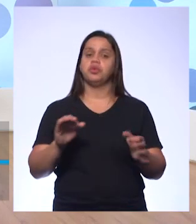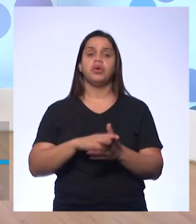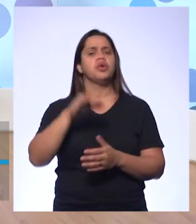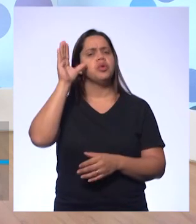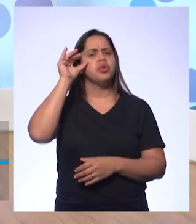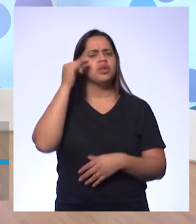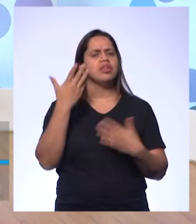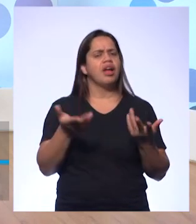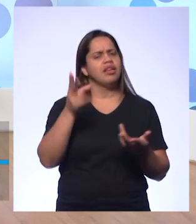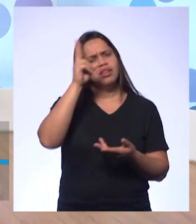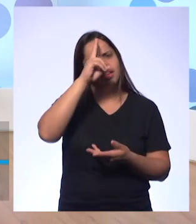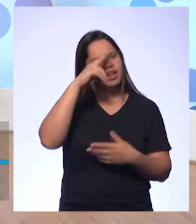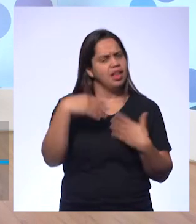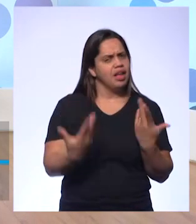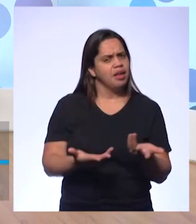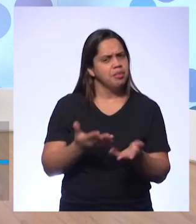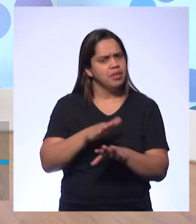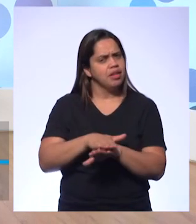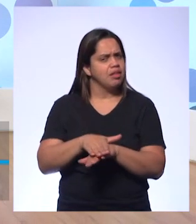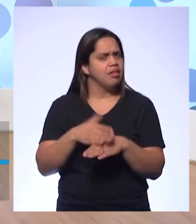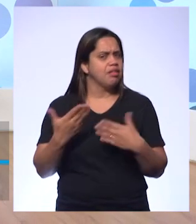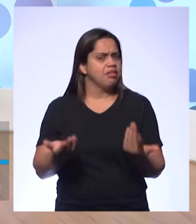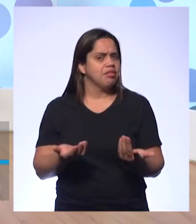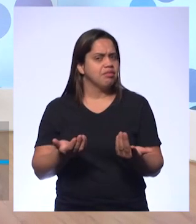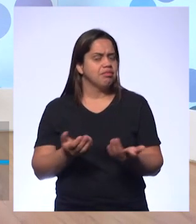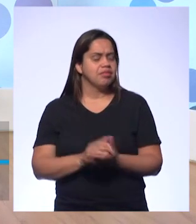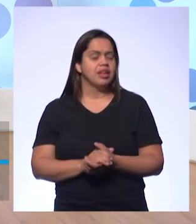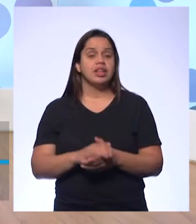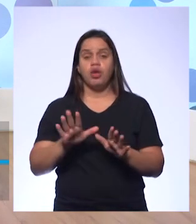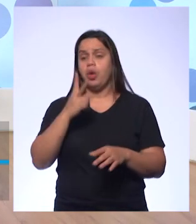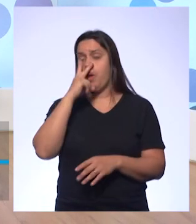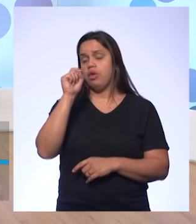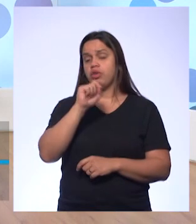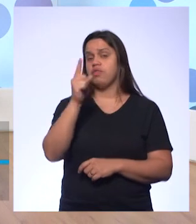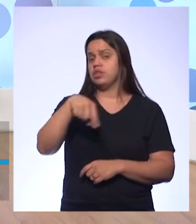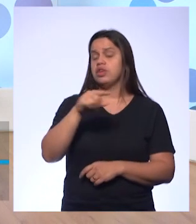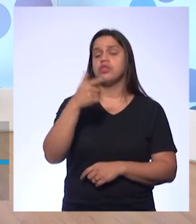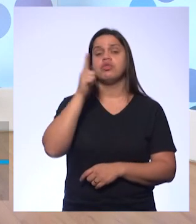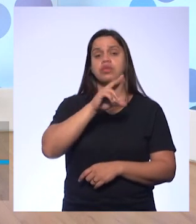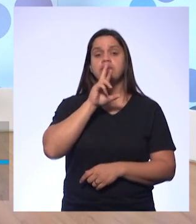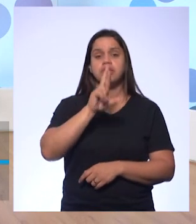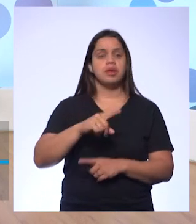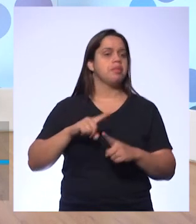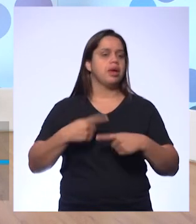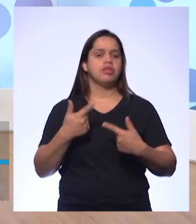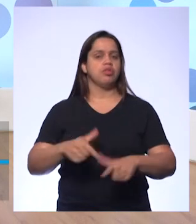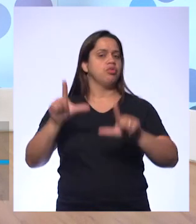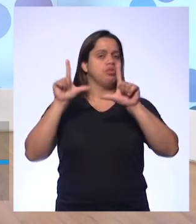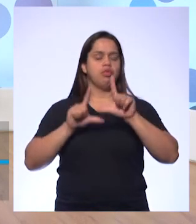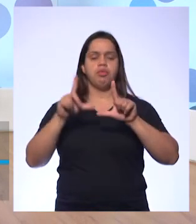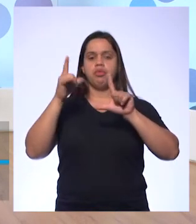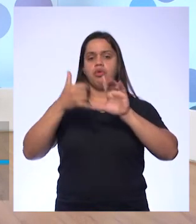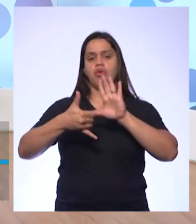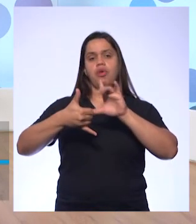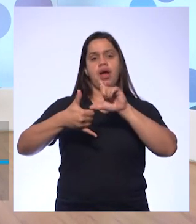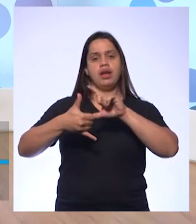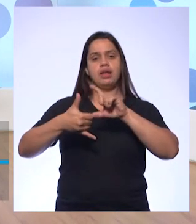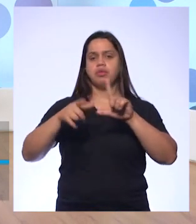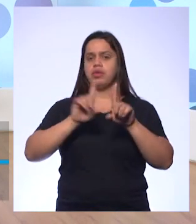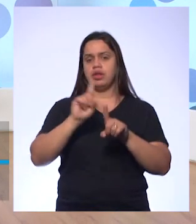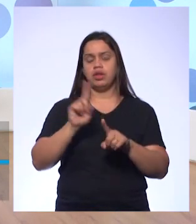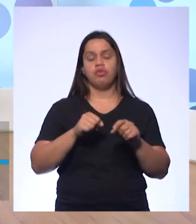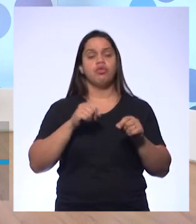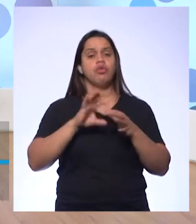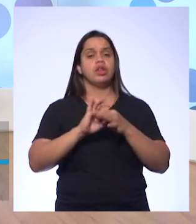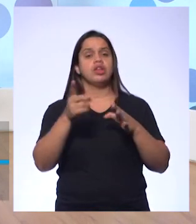curiosidades? Alguém lembra de alguma coisa dessa tartaruga? Eu acho assim, vocês conseguiram responder, mas eu não vou colocar a resposta, não. Eu vou É. deixar para vocês